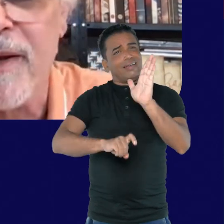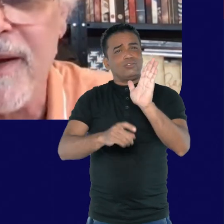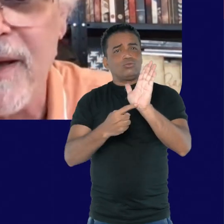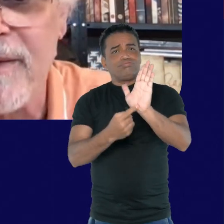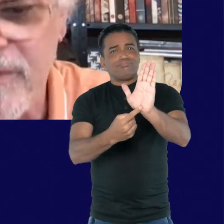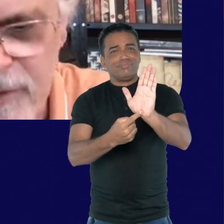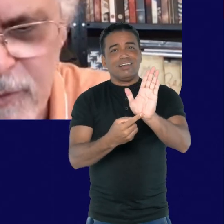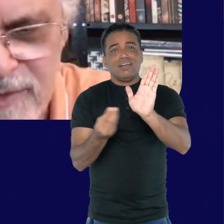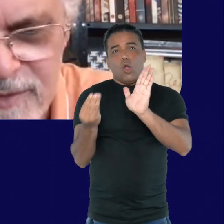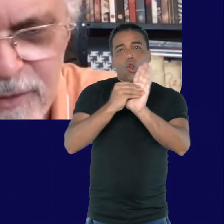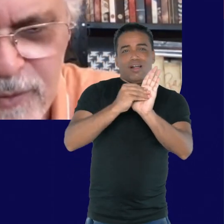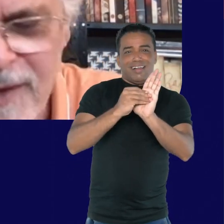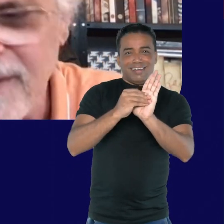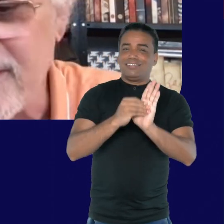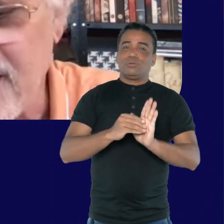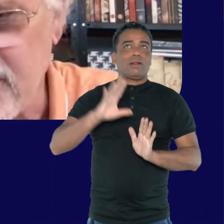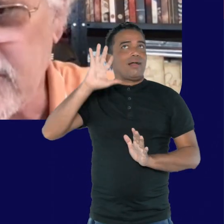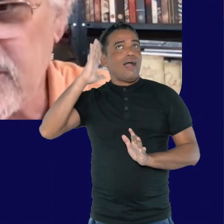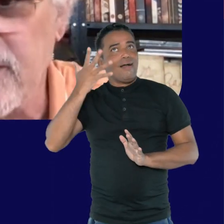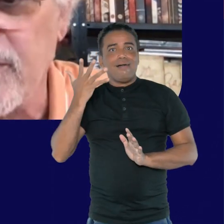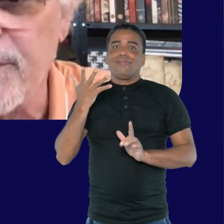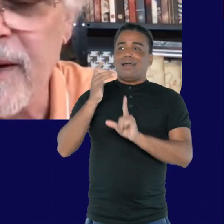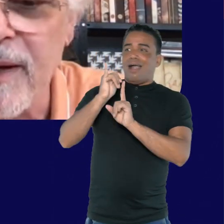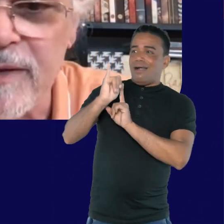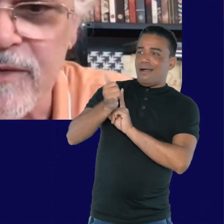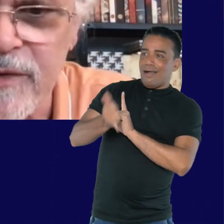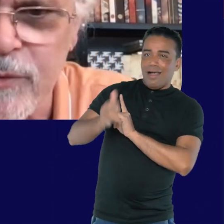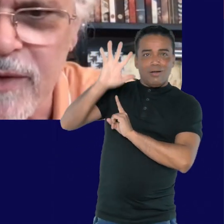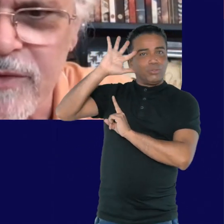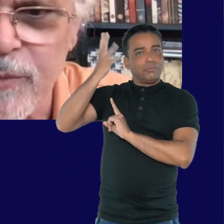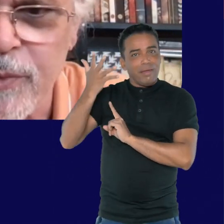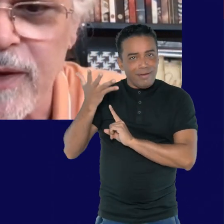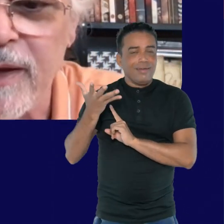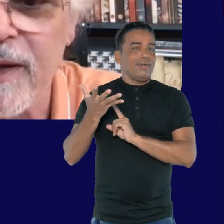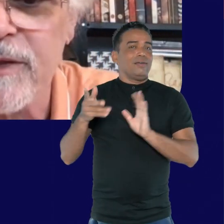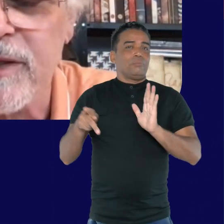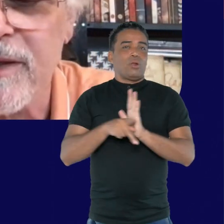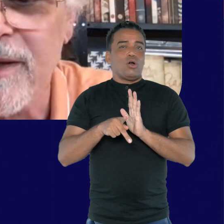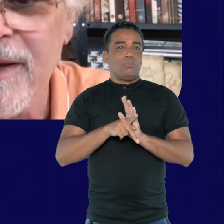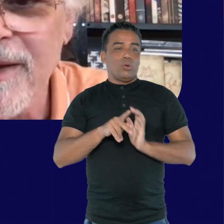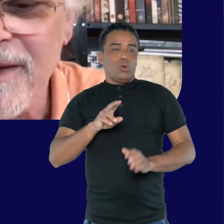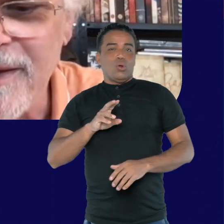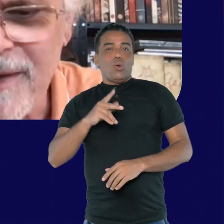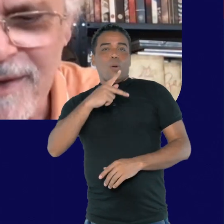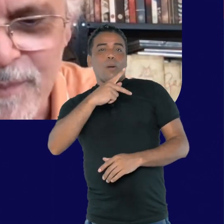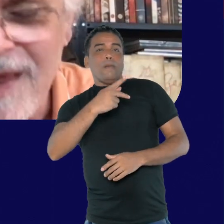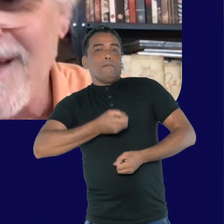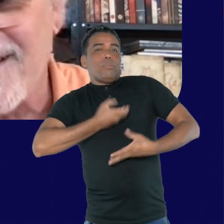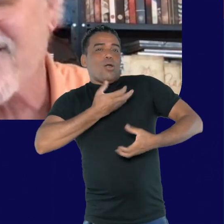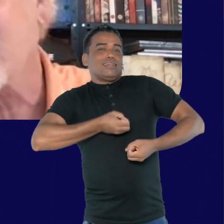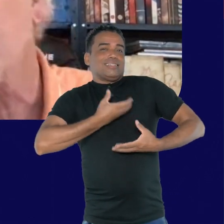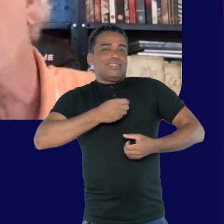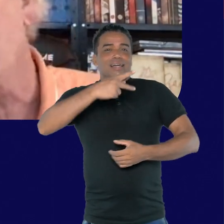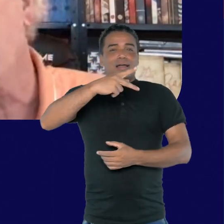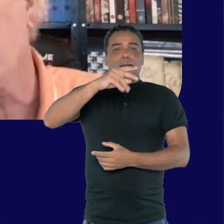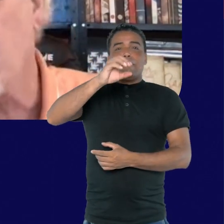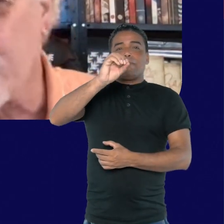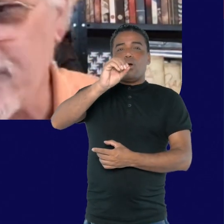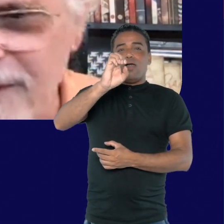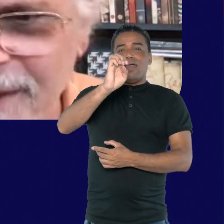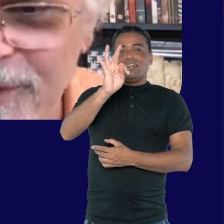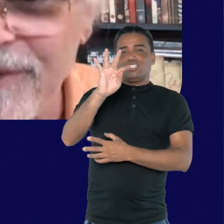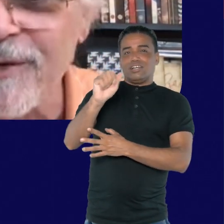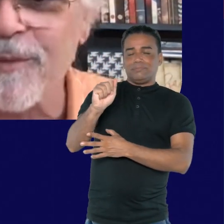dado, para cada situação narrativa, para cada situação poética. Aliás, eu até